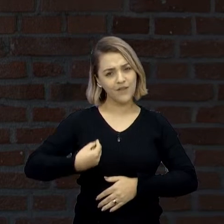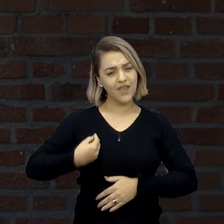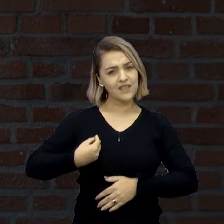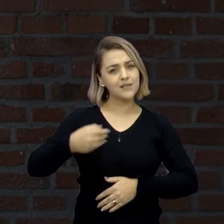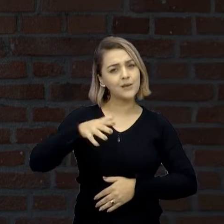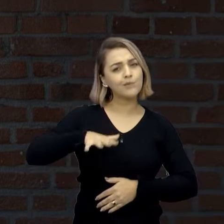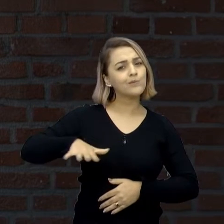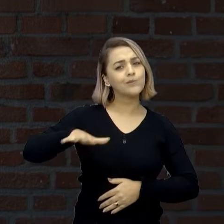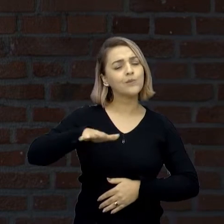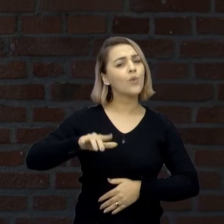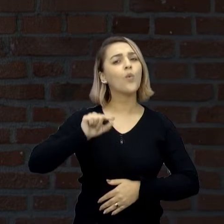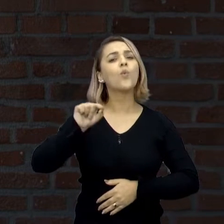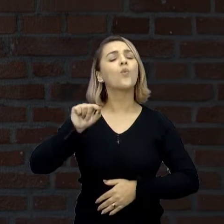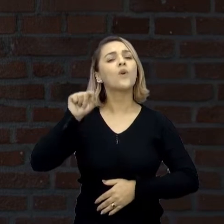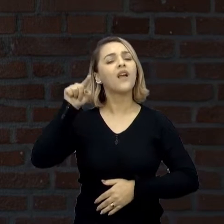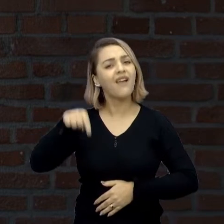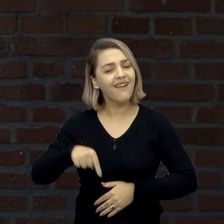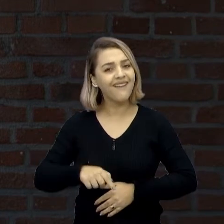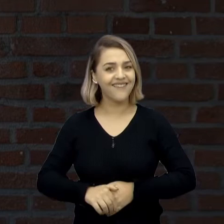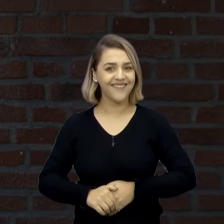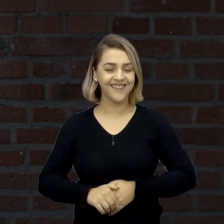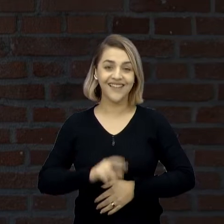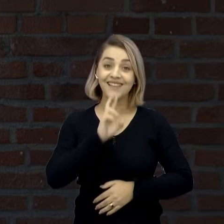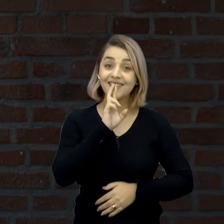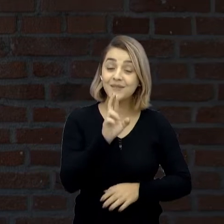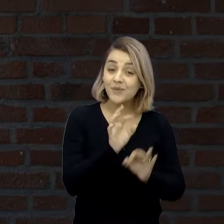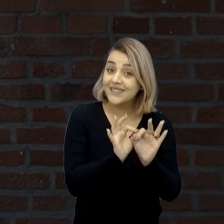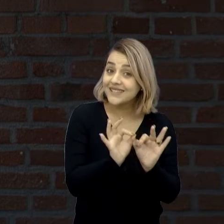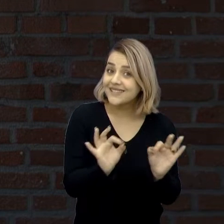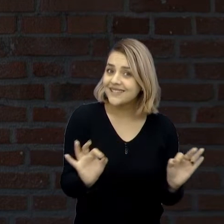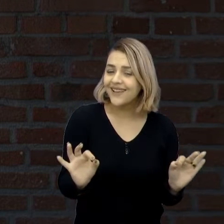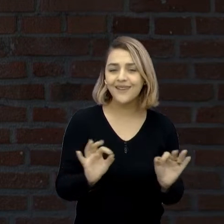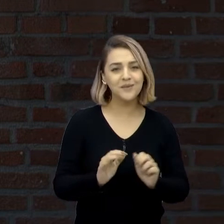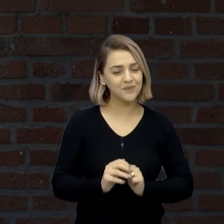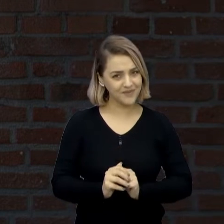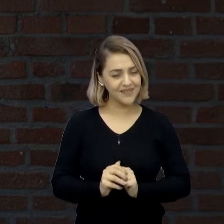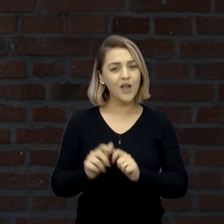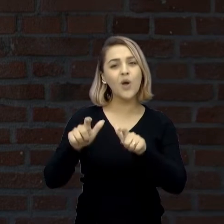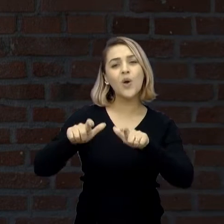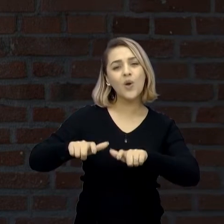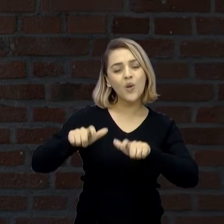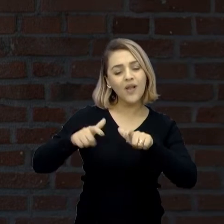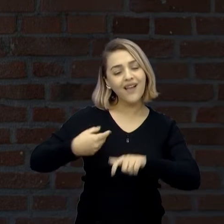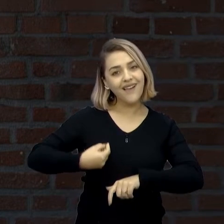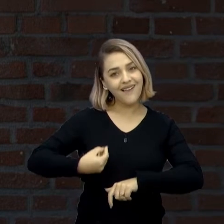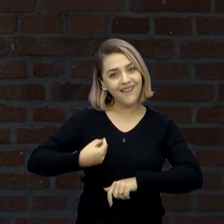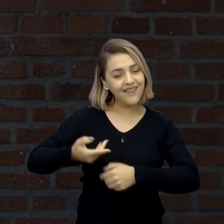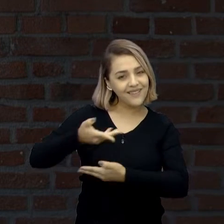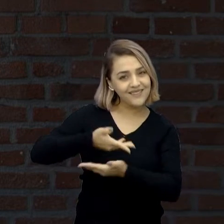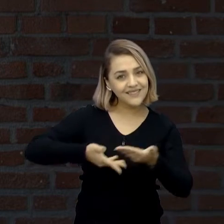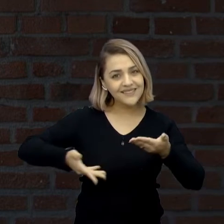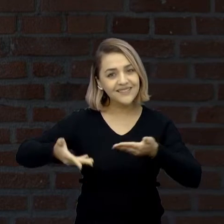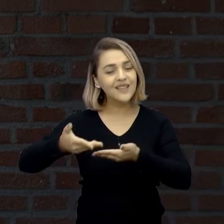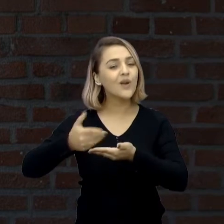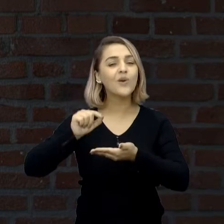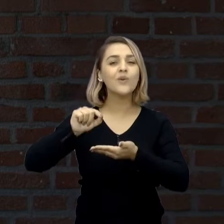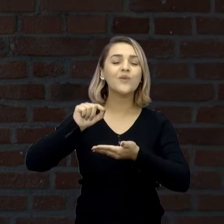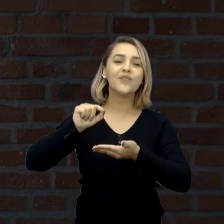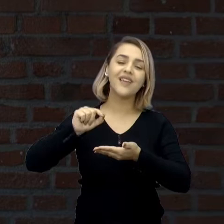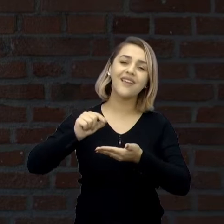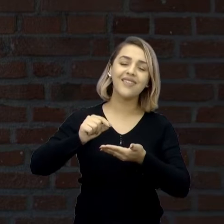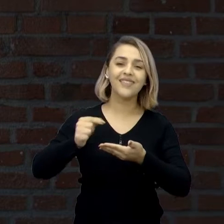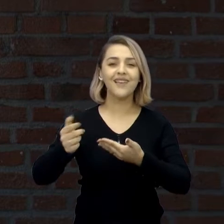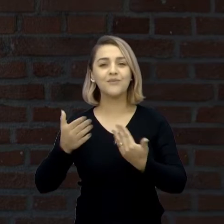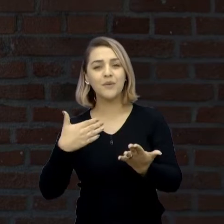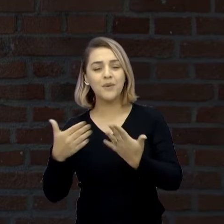E a resposta é muito simples, meus jovens. Um espaço de vivência é um local onde as pessoas convivem,